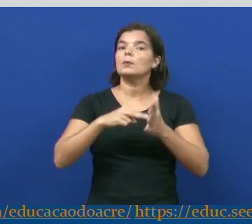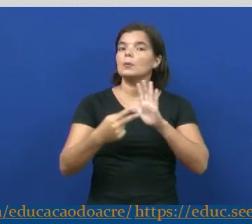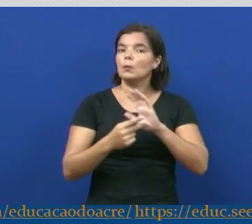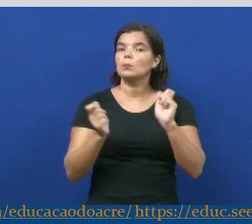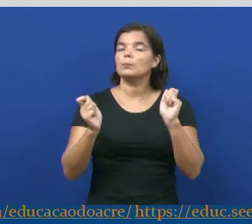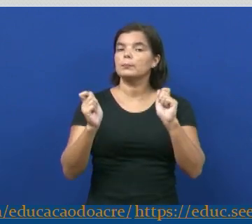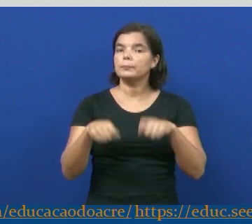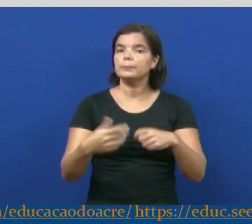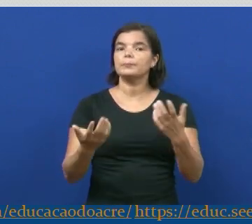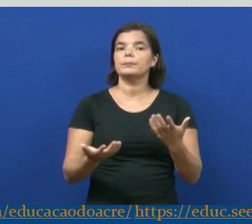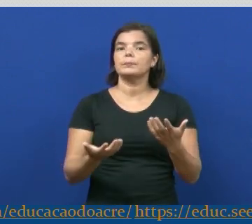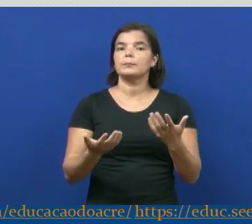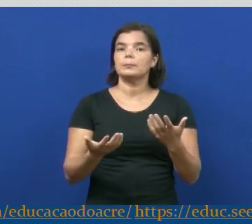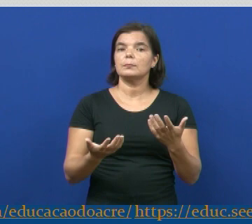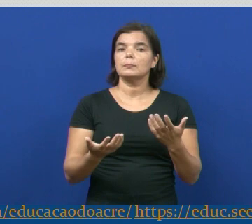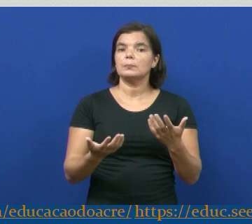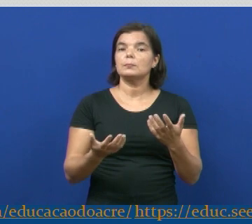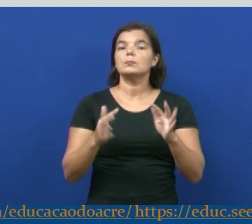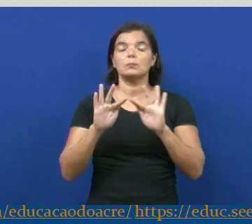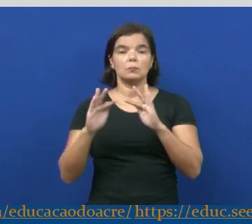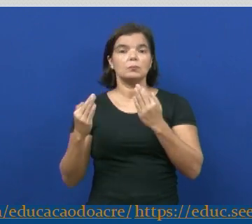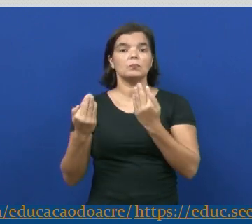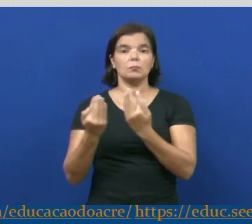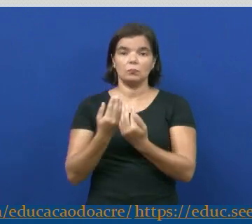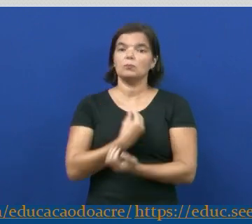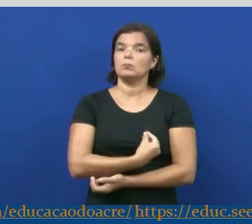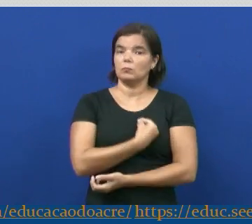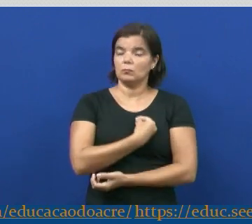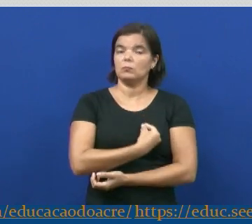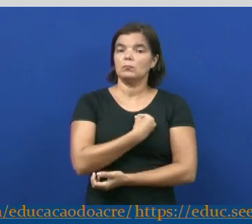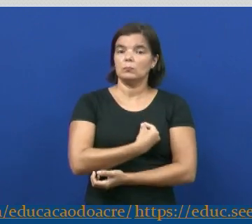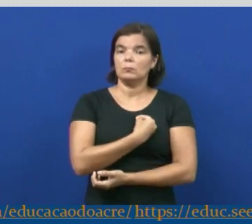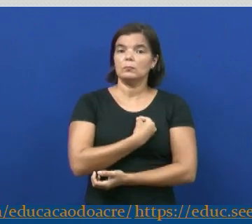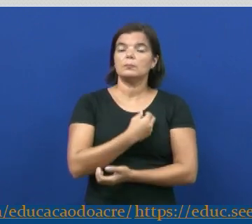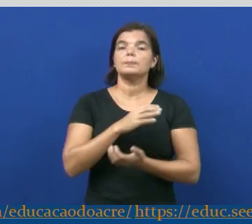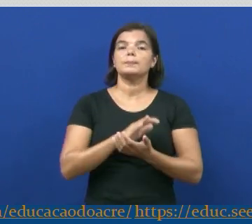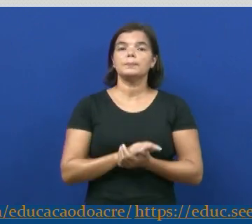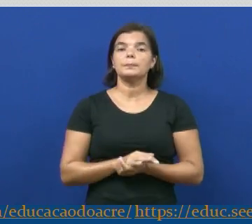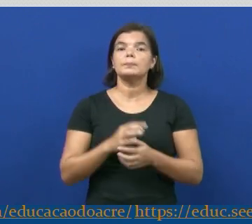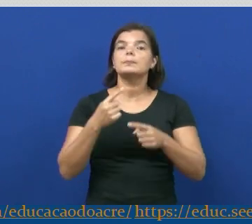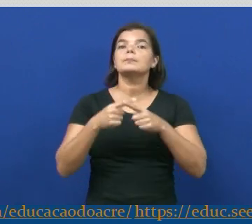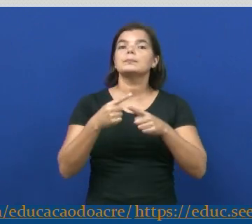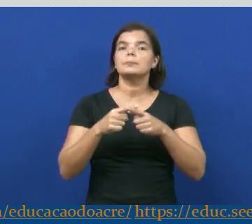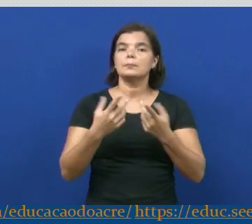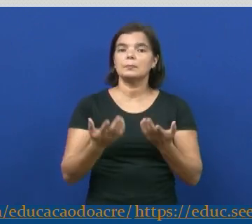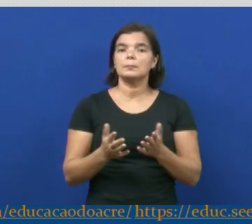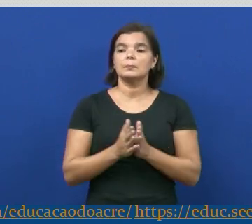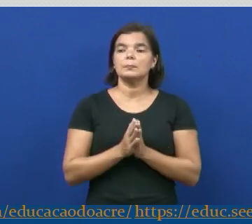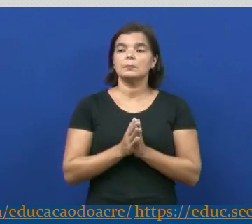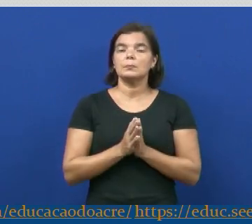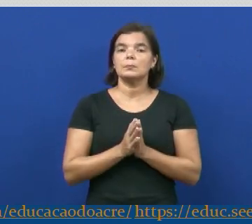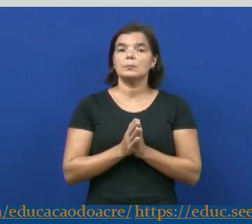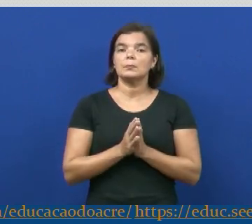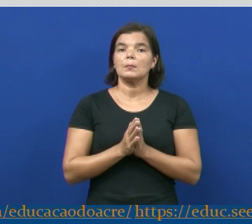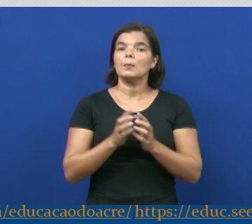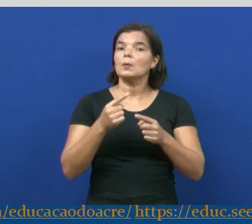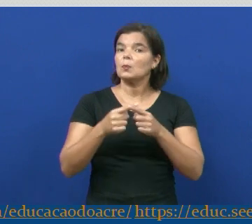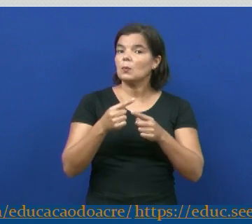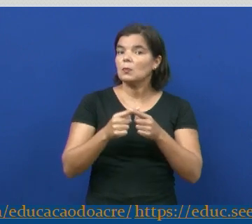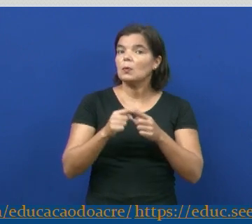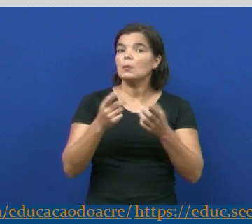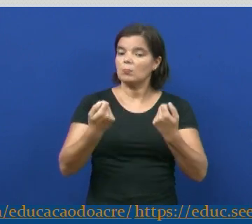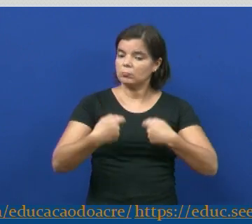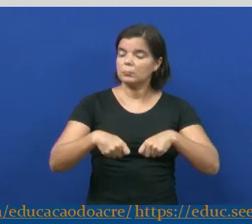para poder agricultura familiar e de subsistência também, tá? Por quê? Porque